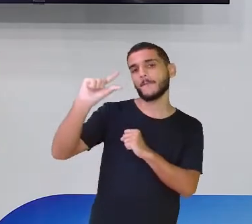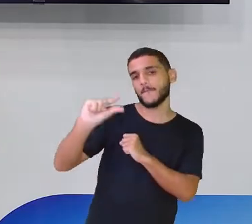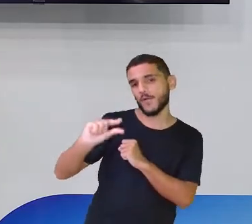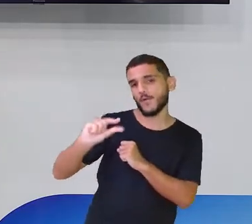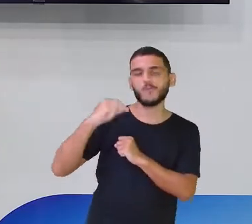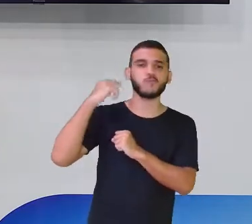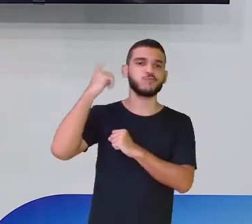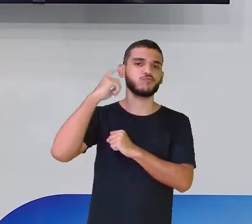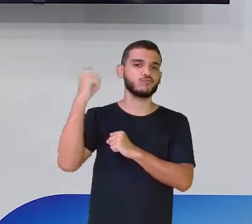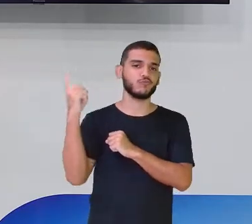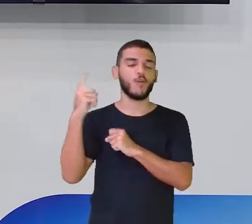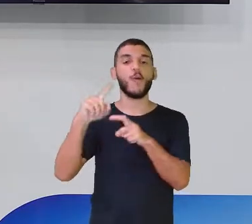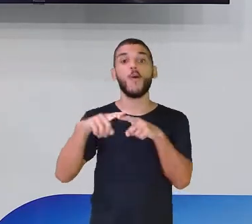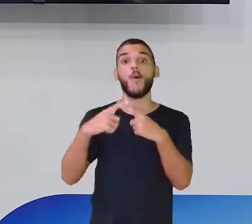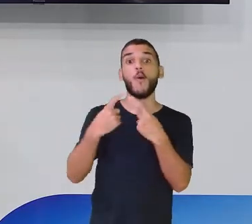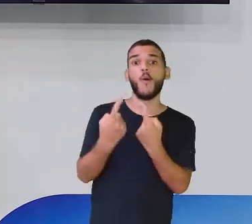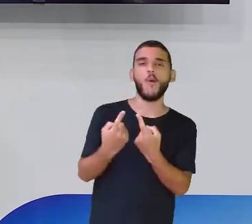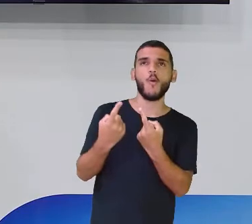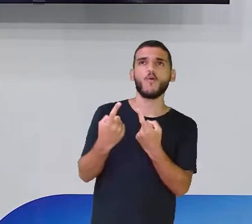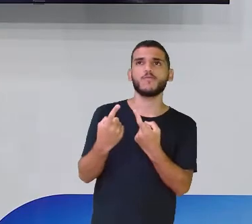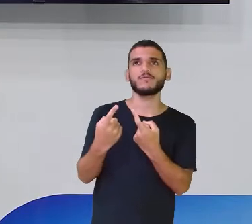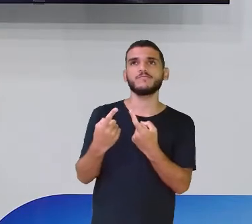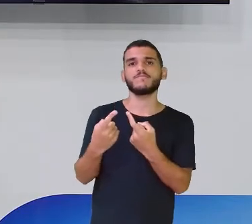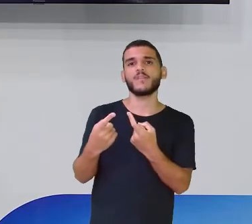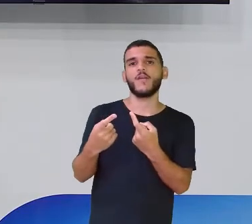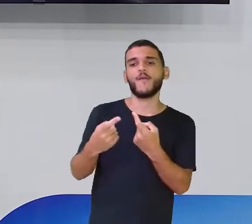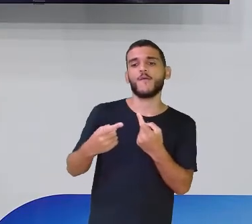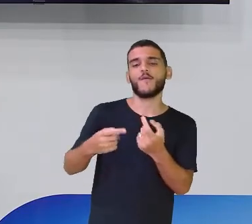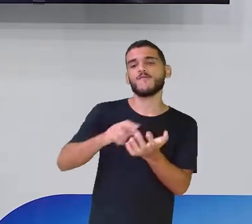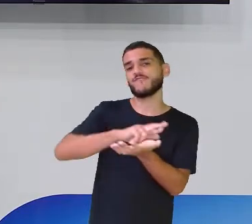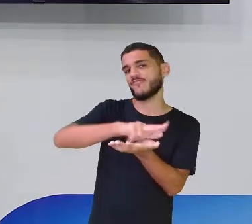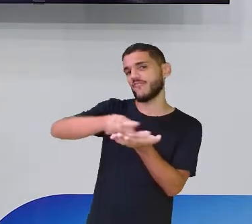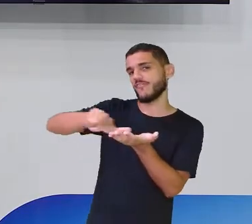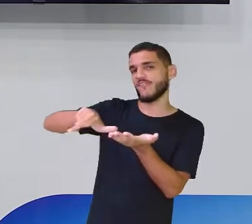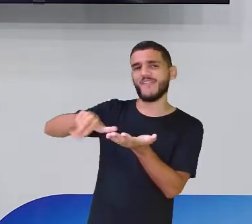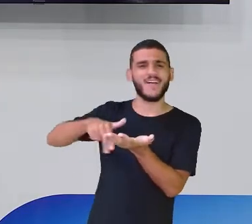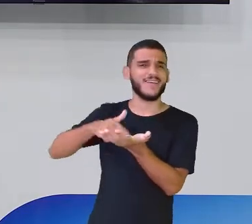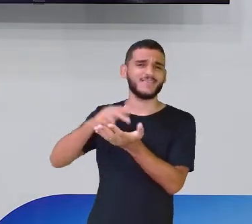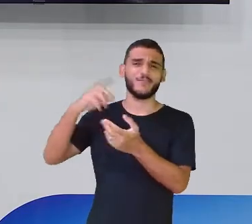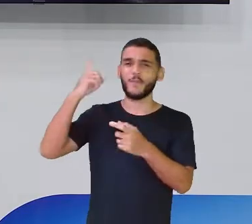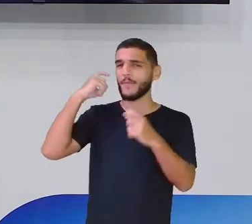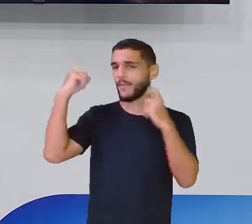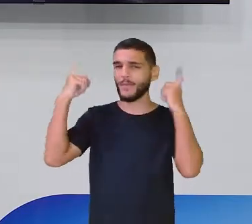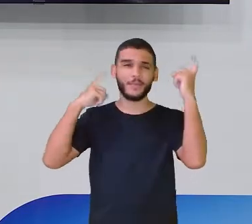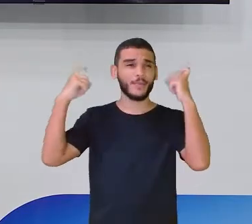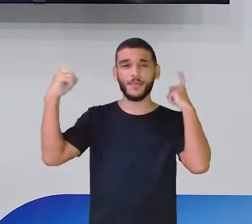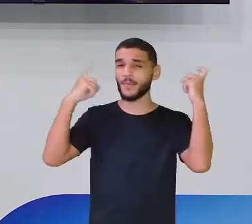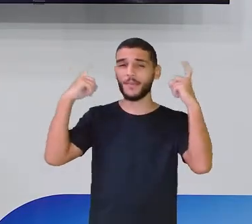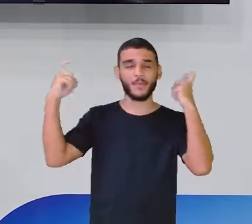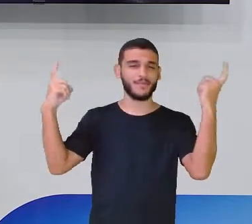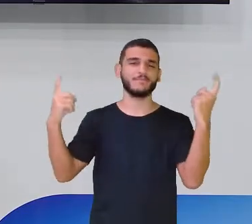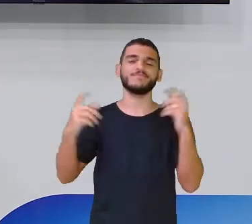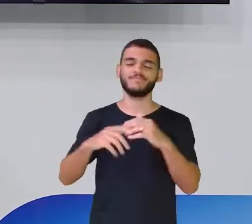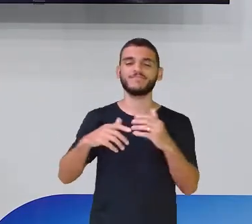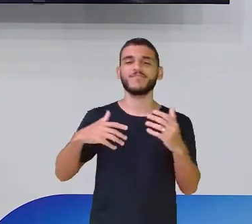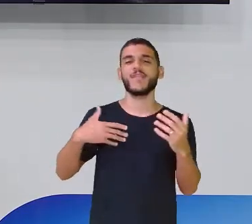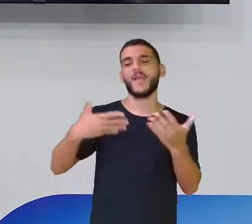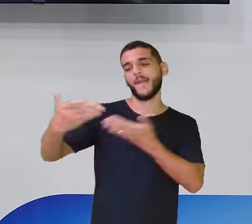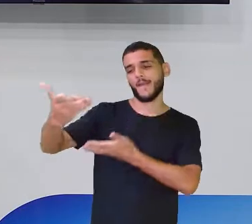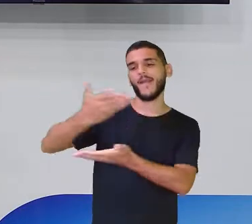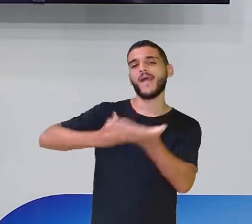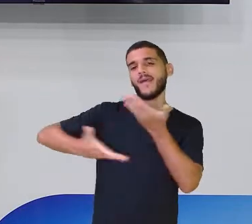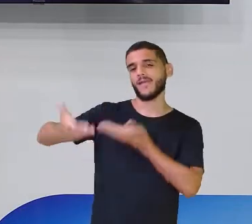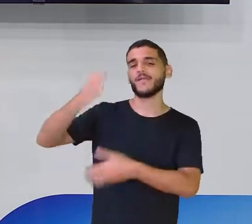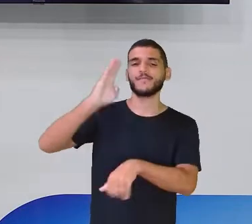mais complexa, com vários tipos de sonoridades ali, interagindo ao